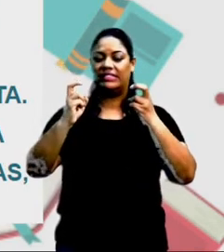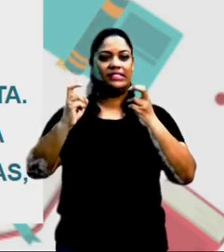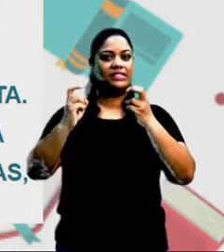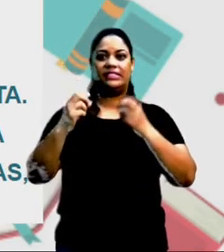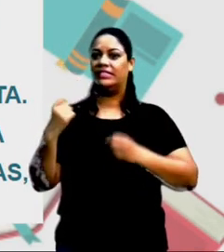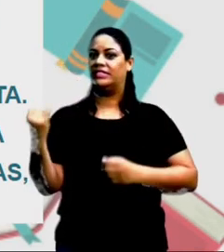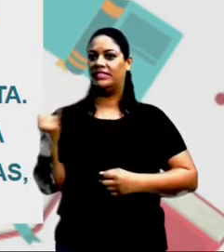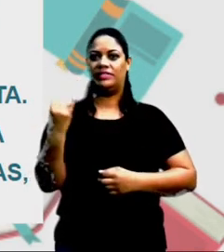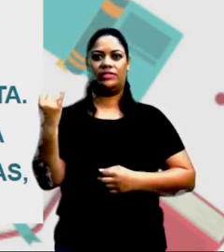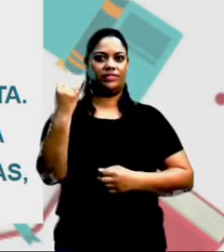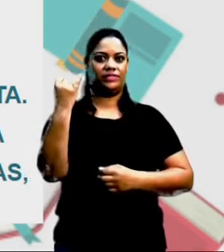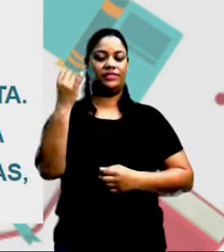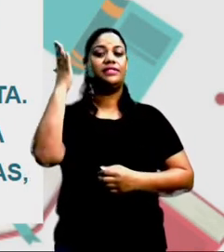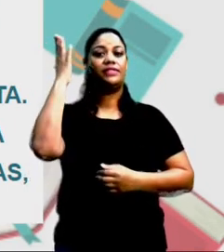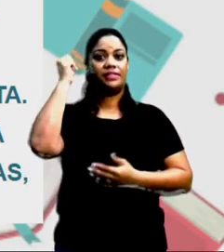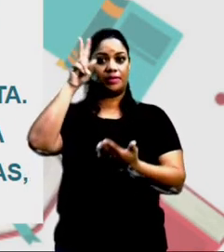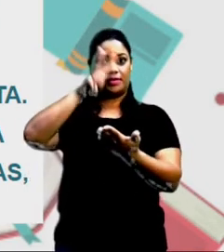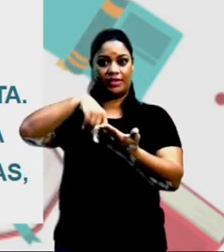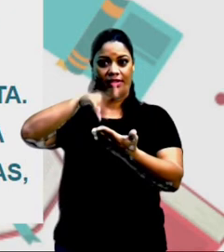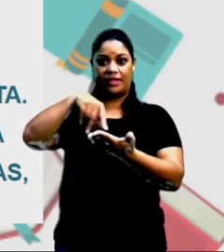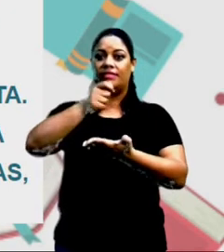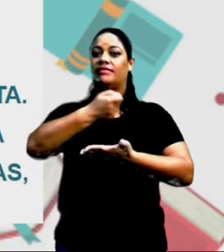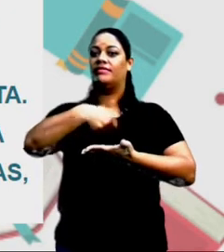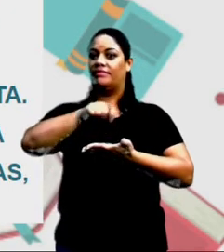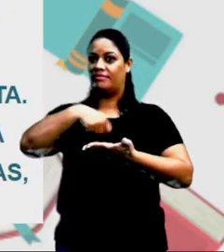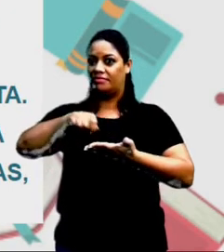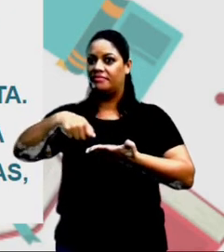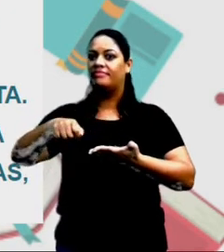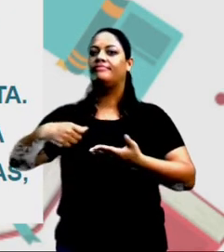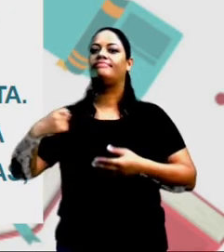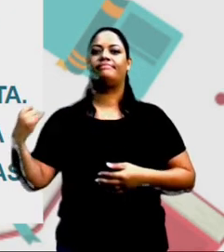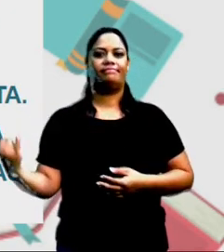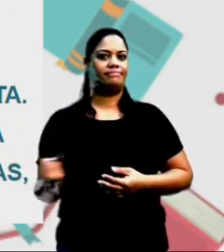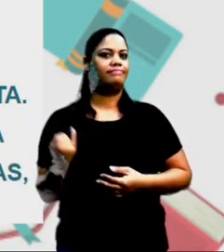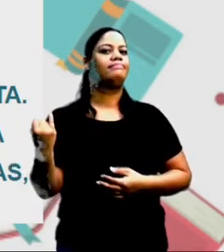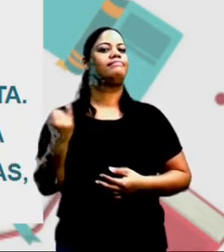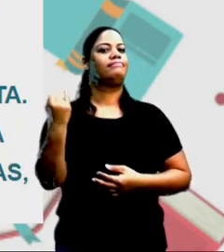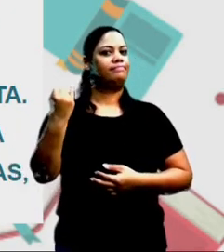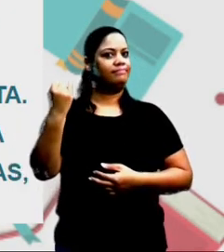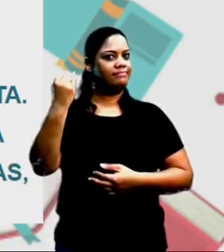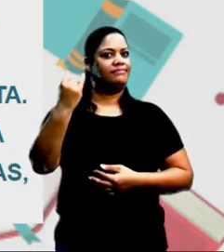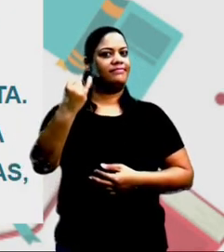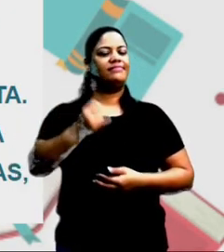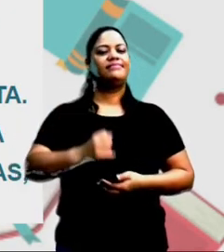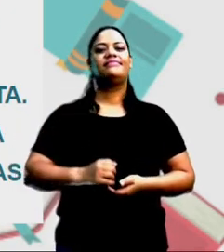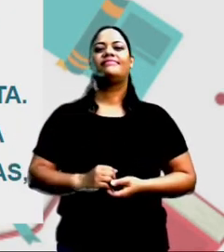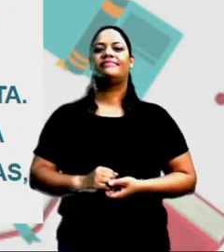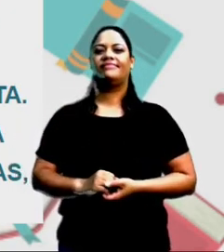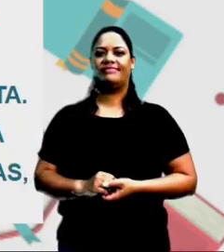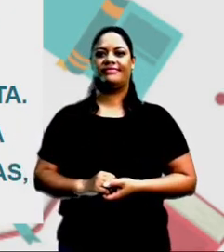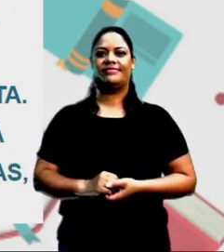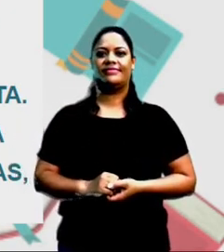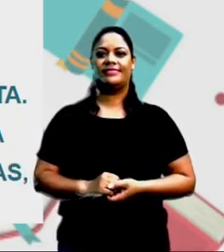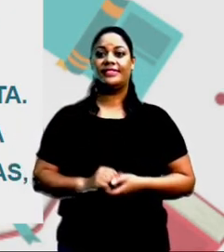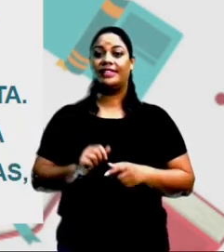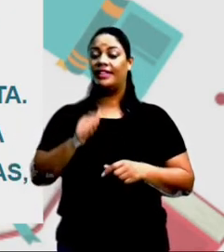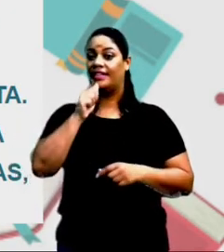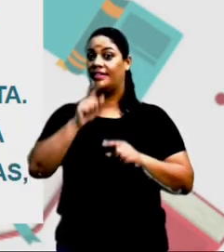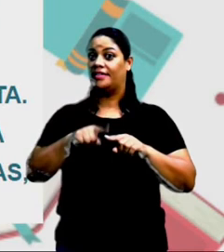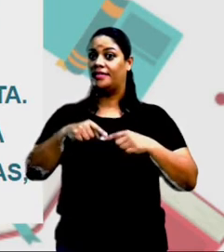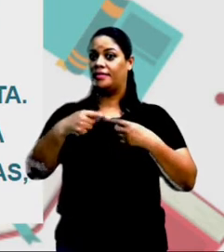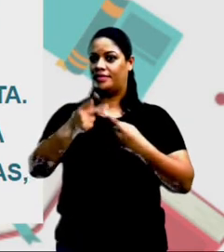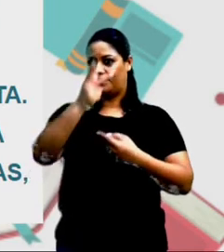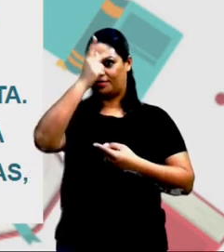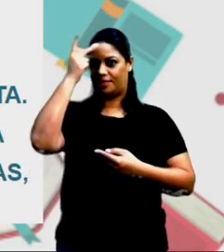bastava. Saber ler e escrever é muito importante, ainda mais quando as